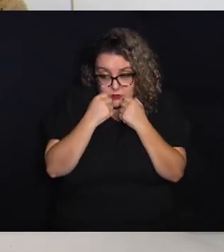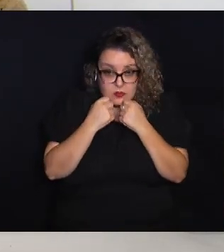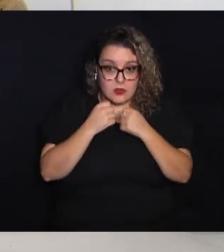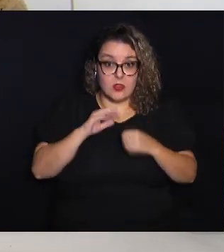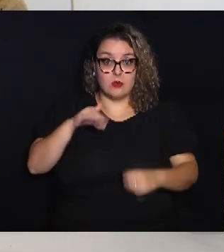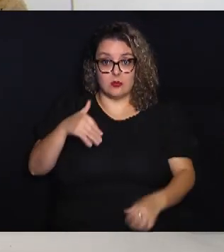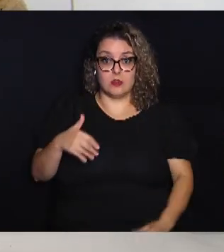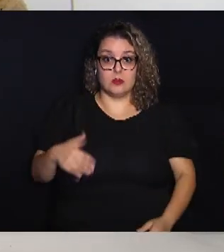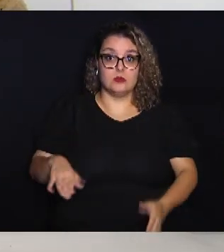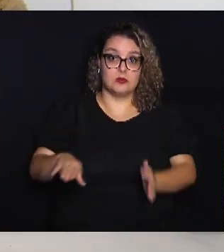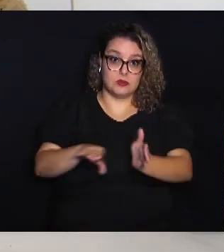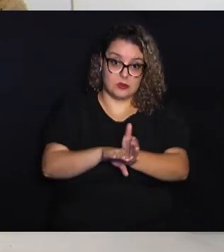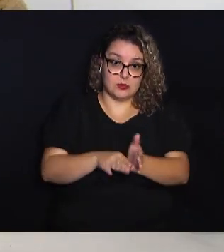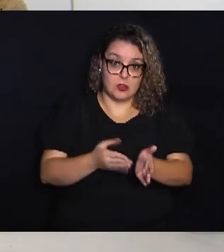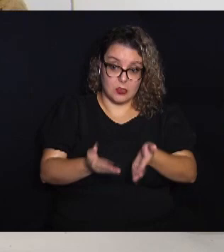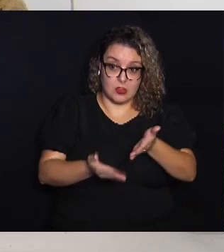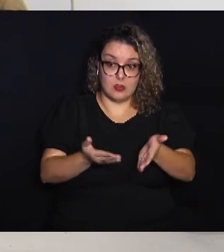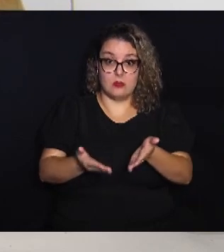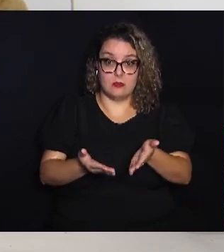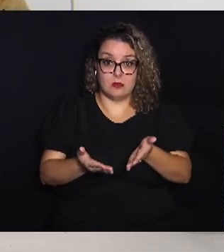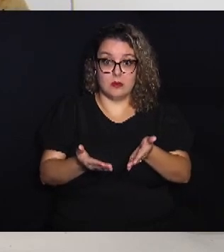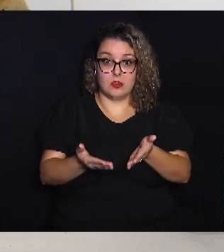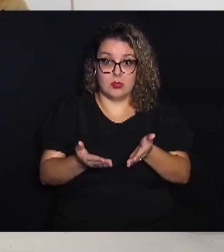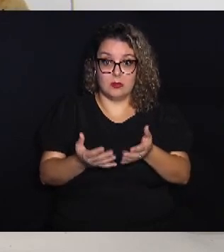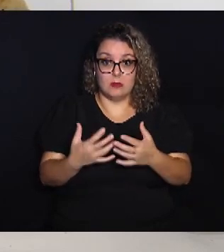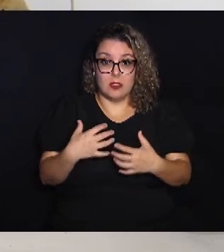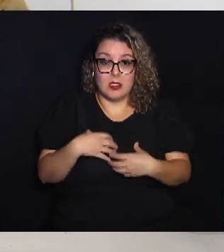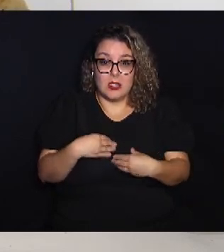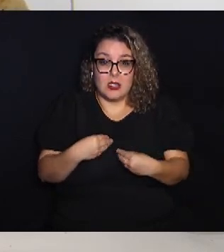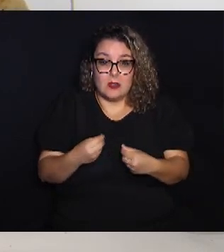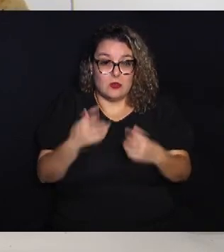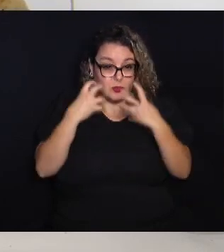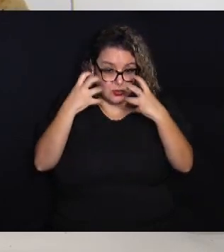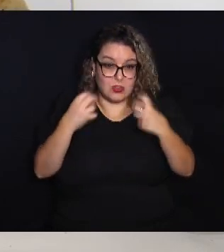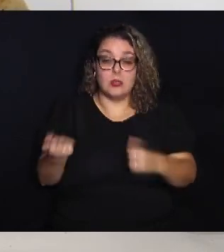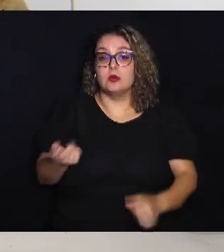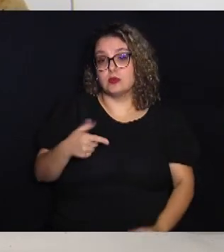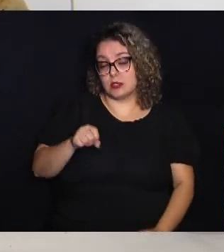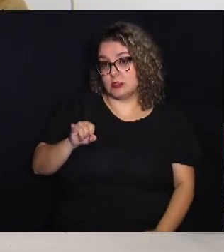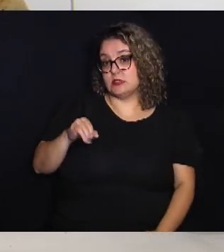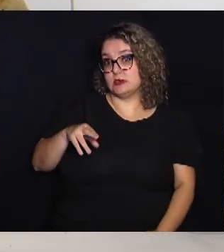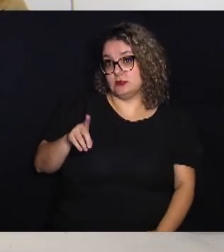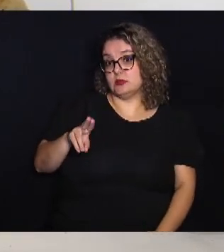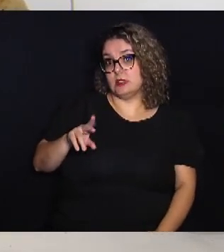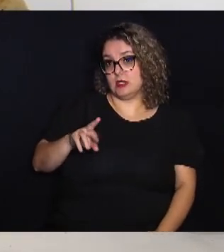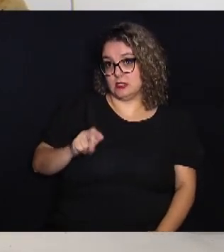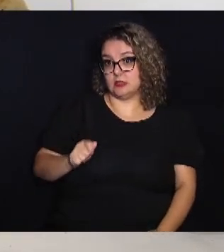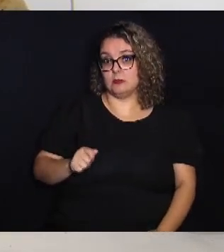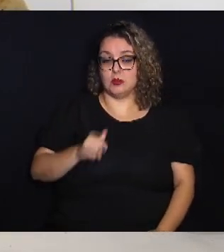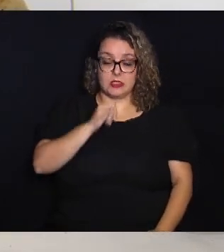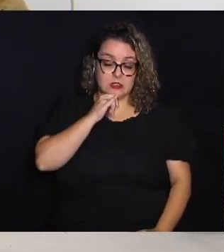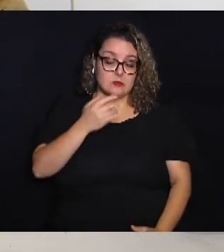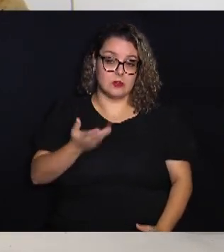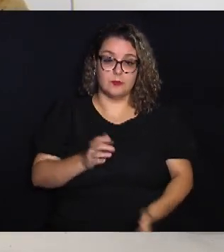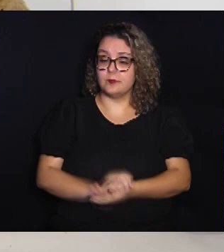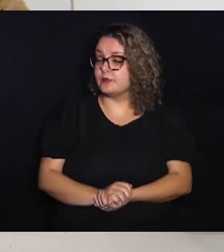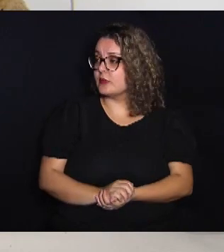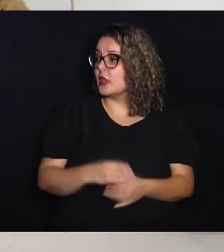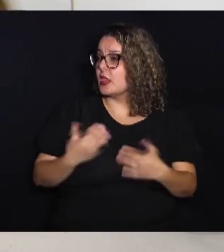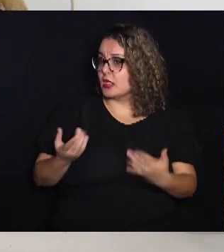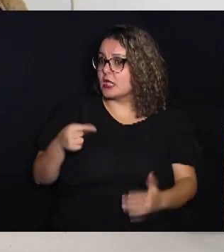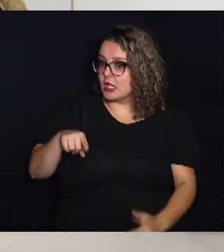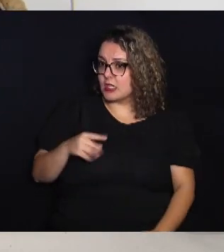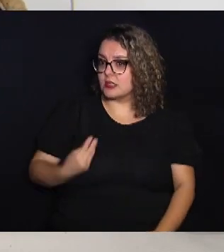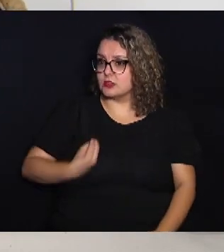animal que quando a gente chega para os nossos cuidados, ele é muito mais sensível ao estresse do que uma suindara, por exemplo. E no caso, por